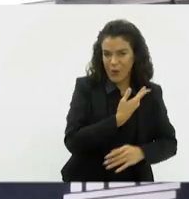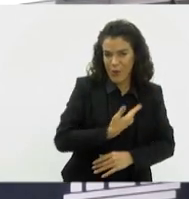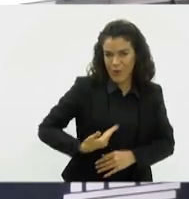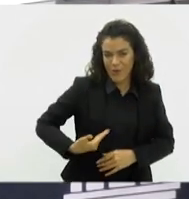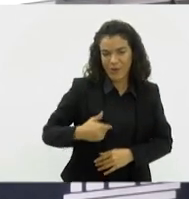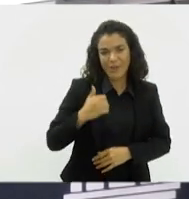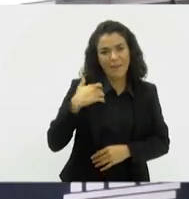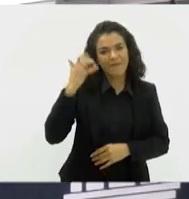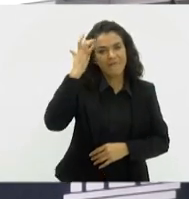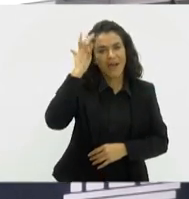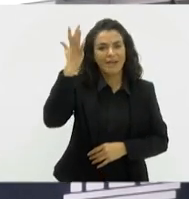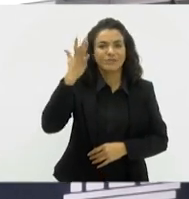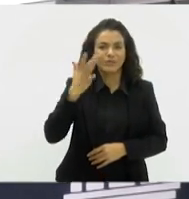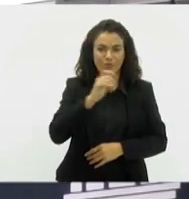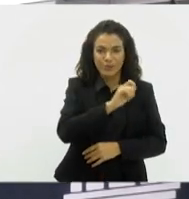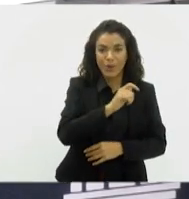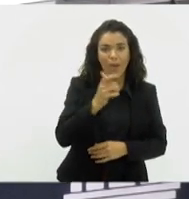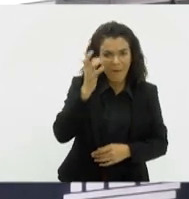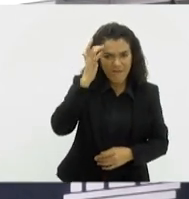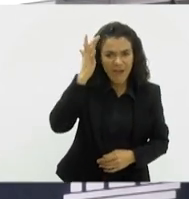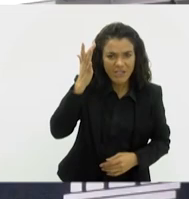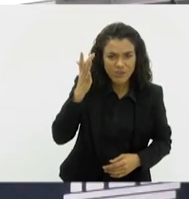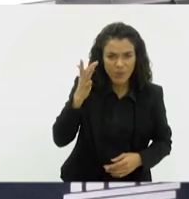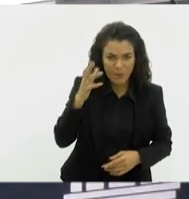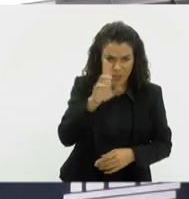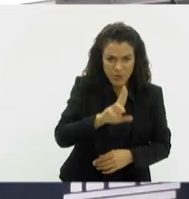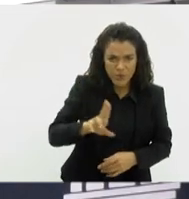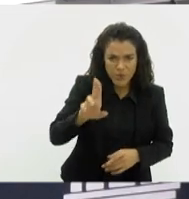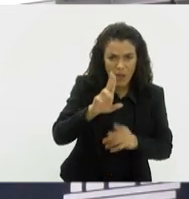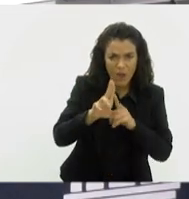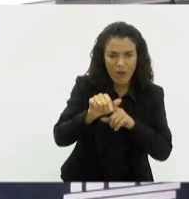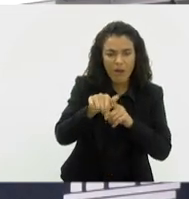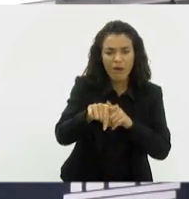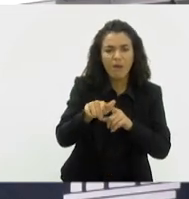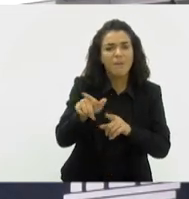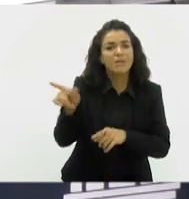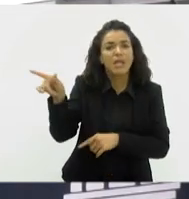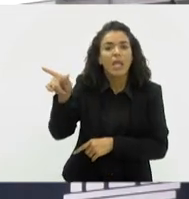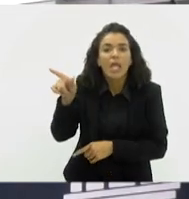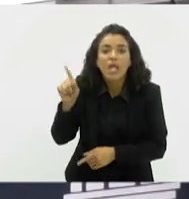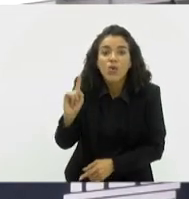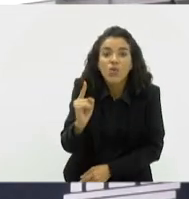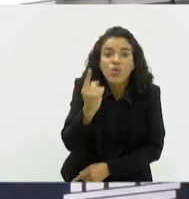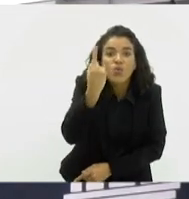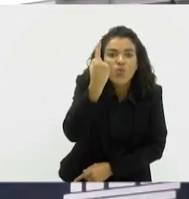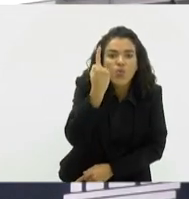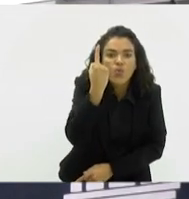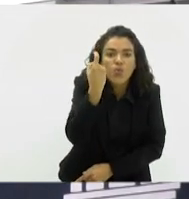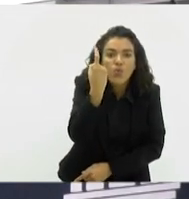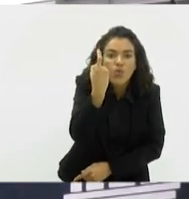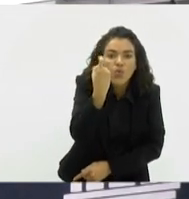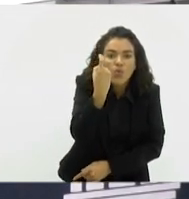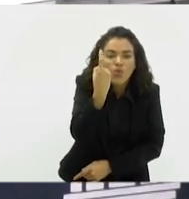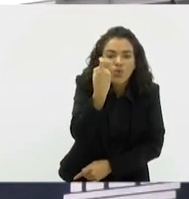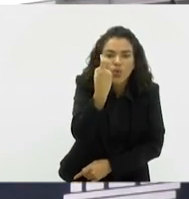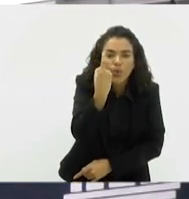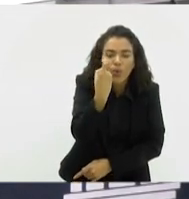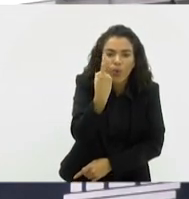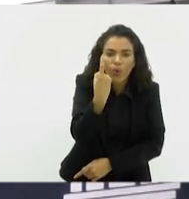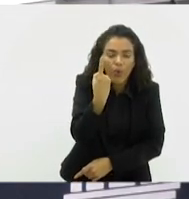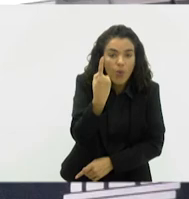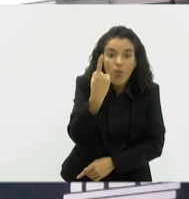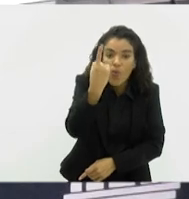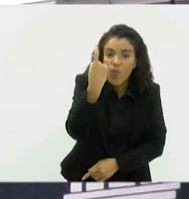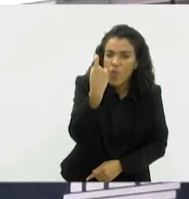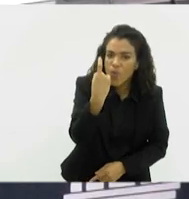mais usual, está lá na Constituição, que o Estado deve proteger a nossa vida. Mas ele não tem um único caso, um único. Não é possível,